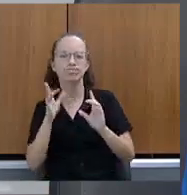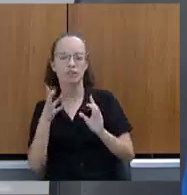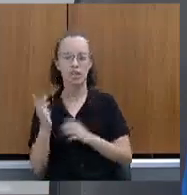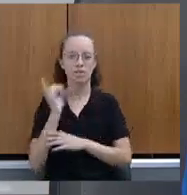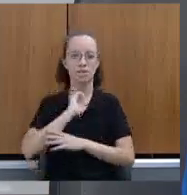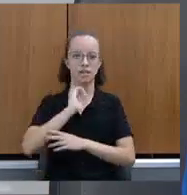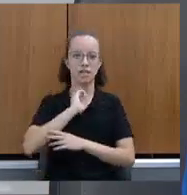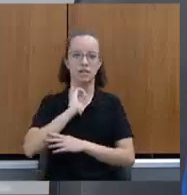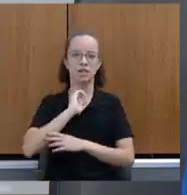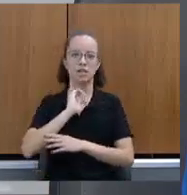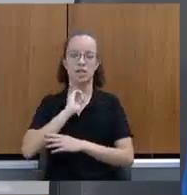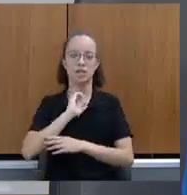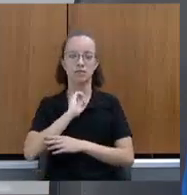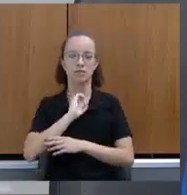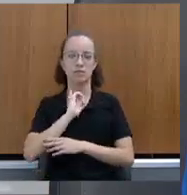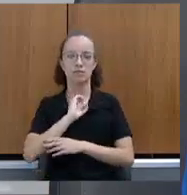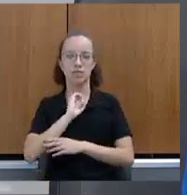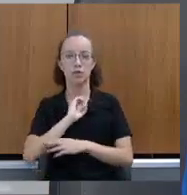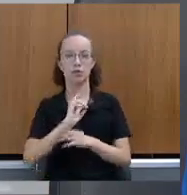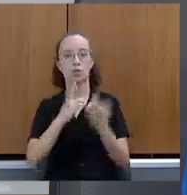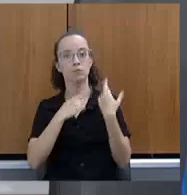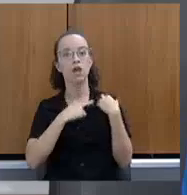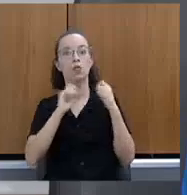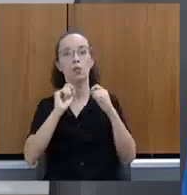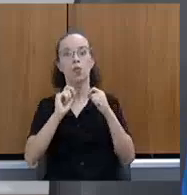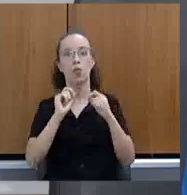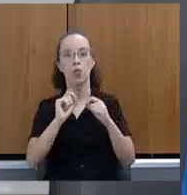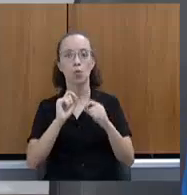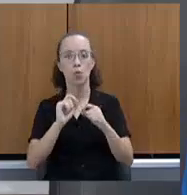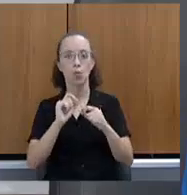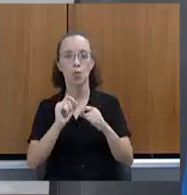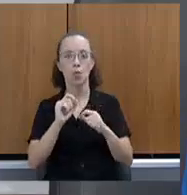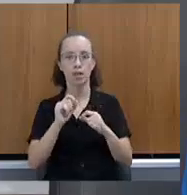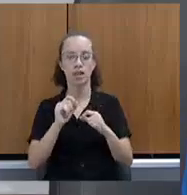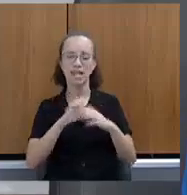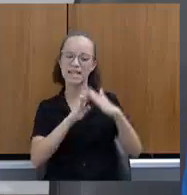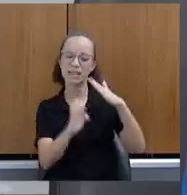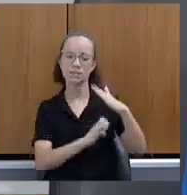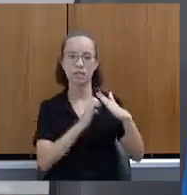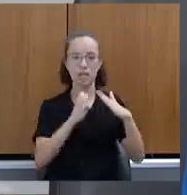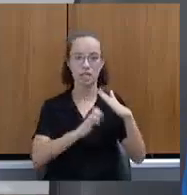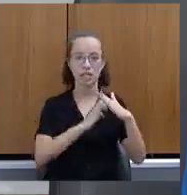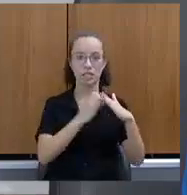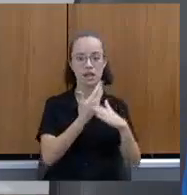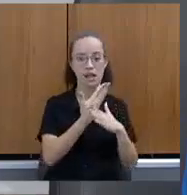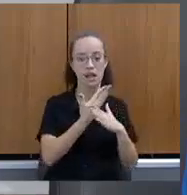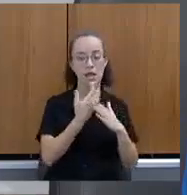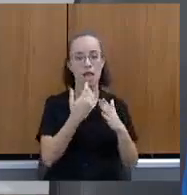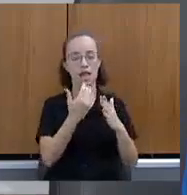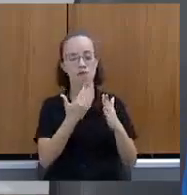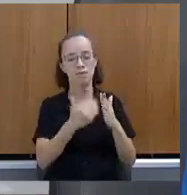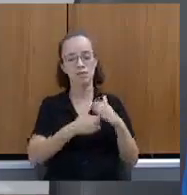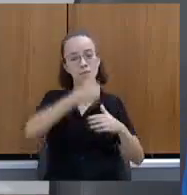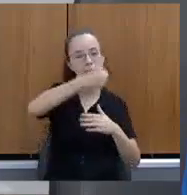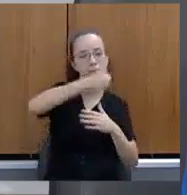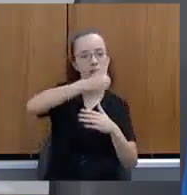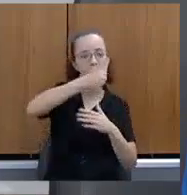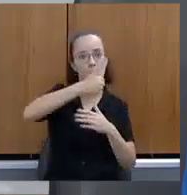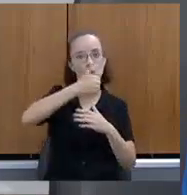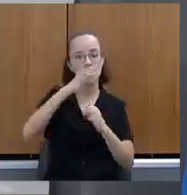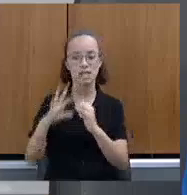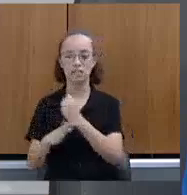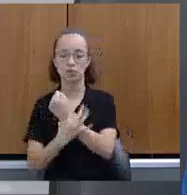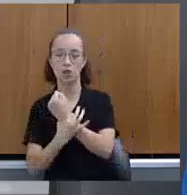foi colocada de que a mineração prospera em detrimento da proteção das nossas Serras ela é